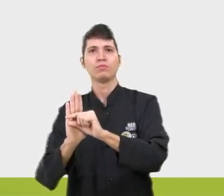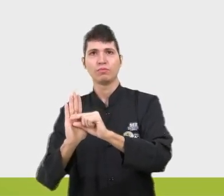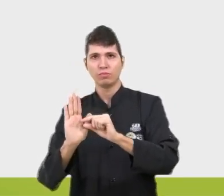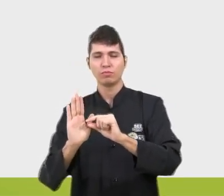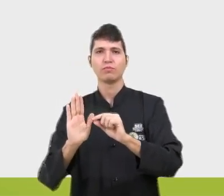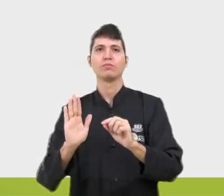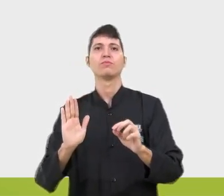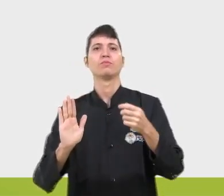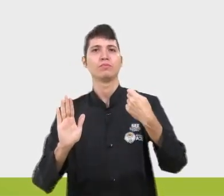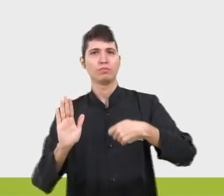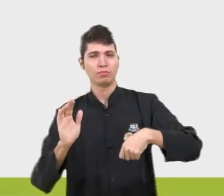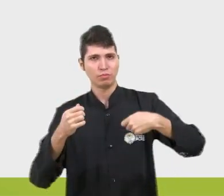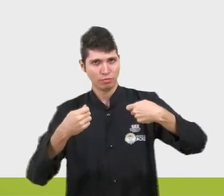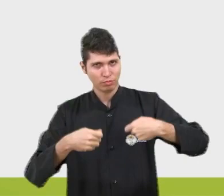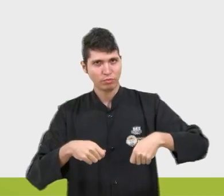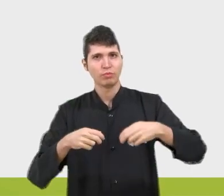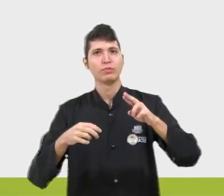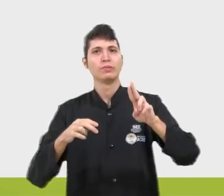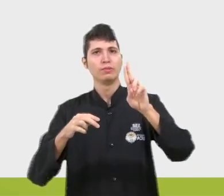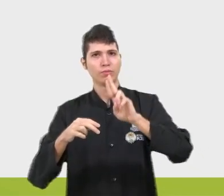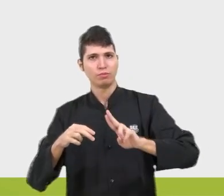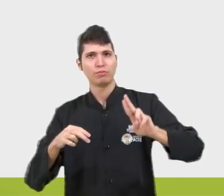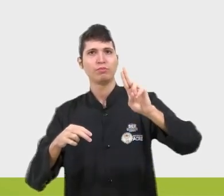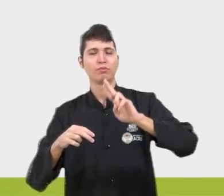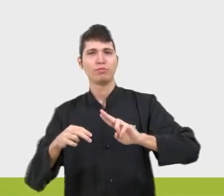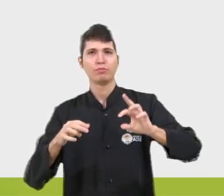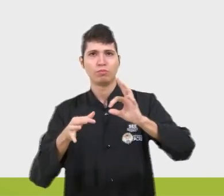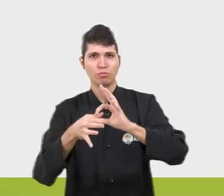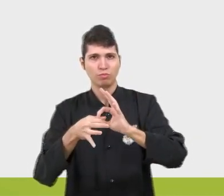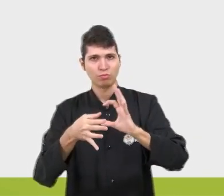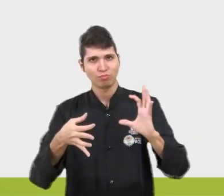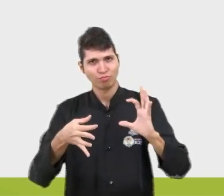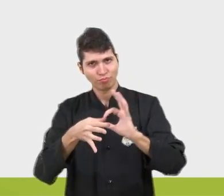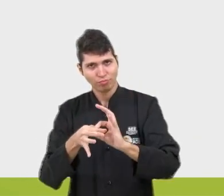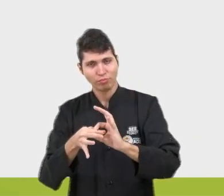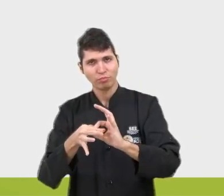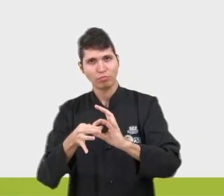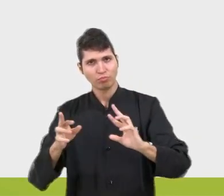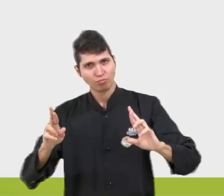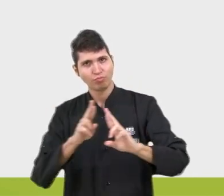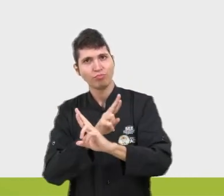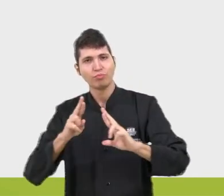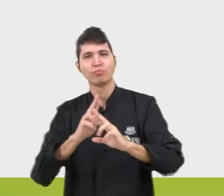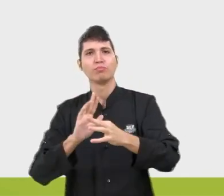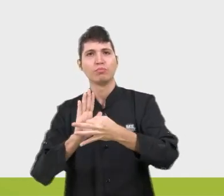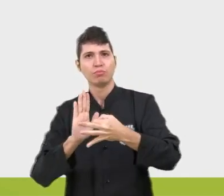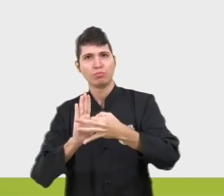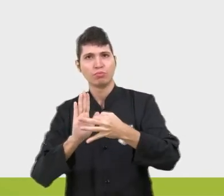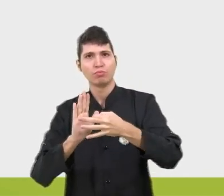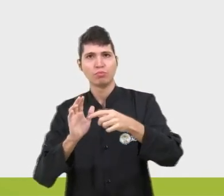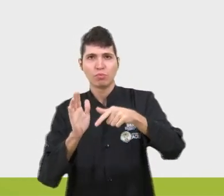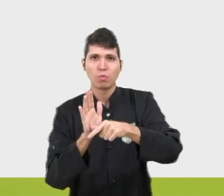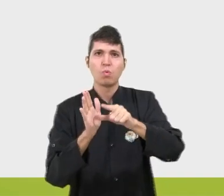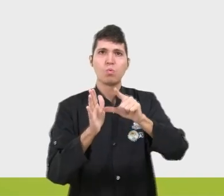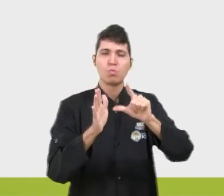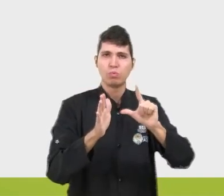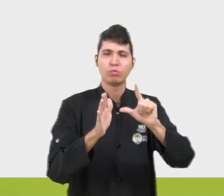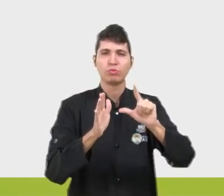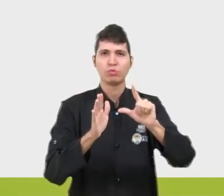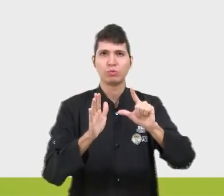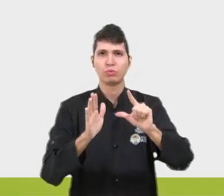um conectivo, na verdade, um operador argumentativo que faça relação com o anterior.